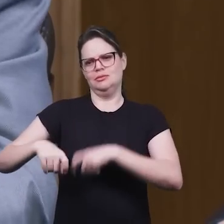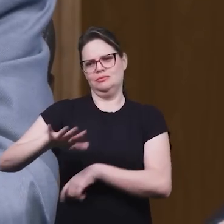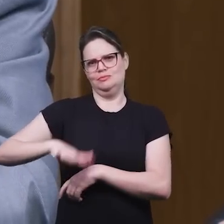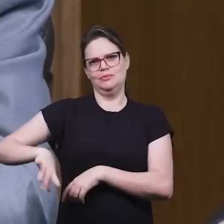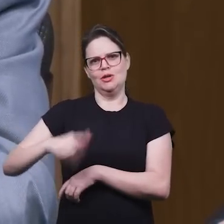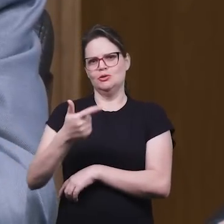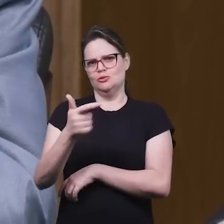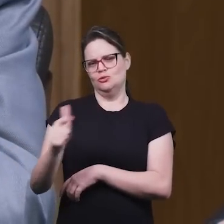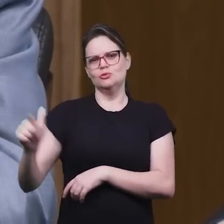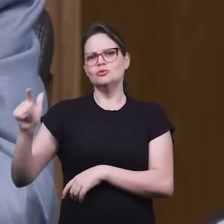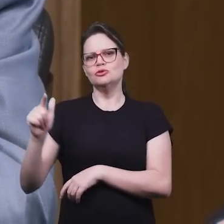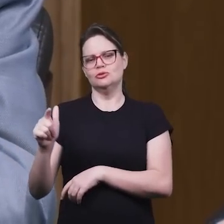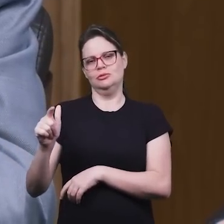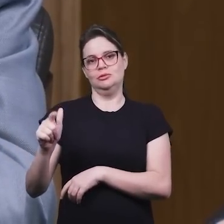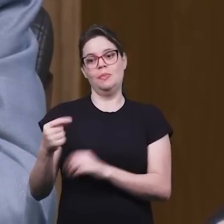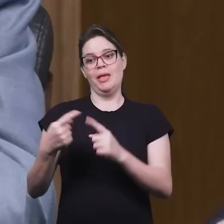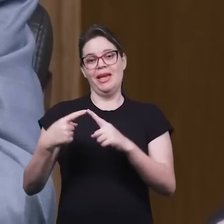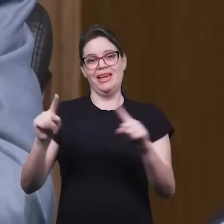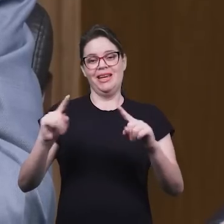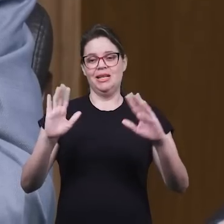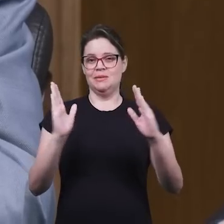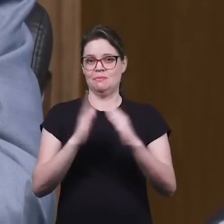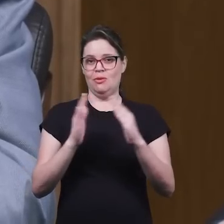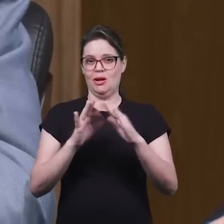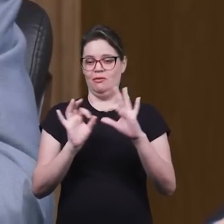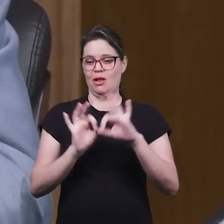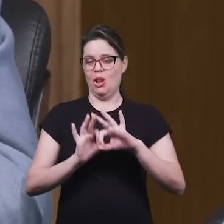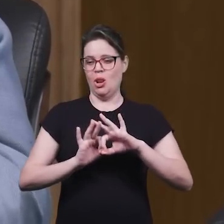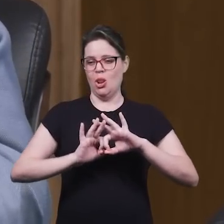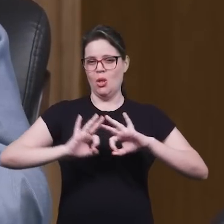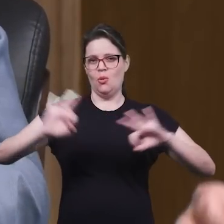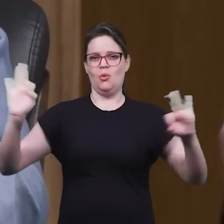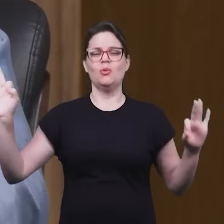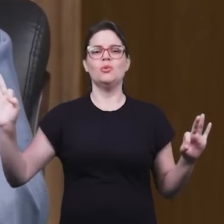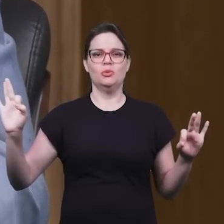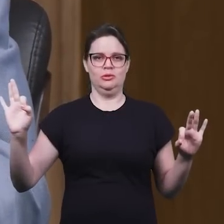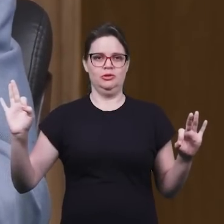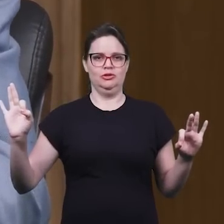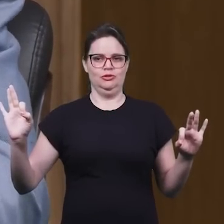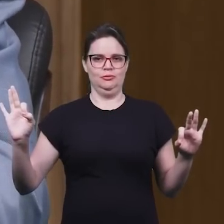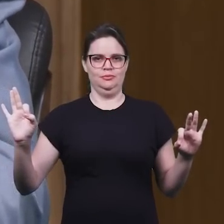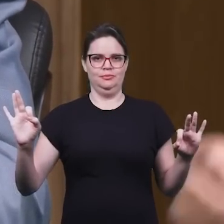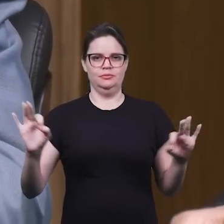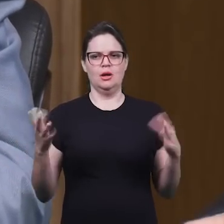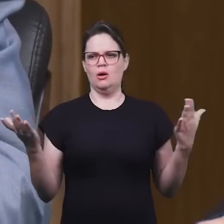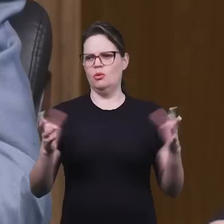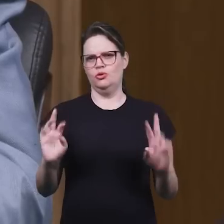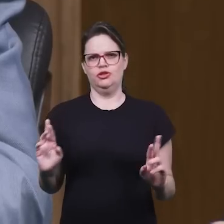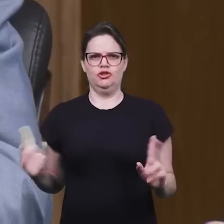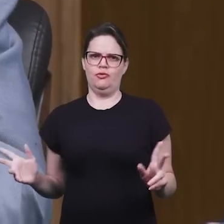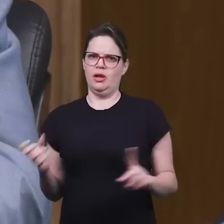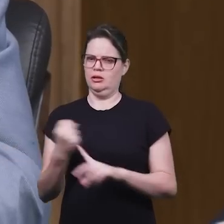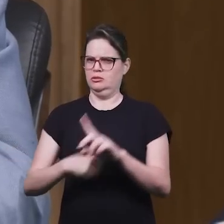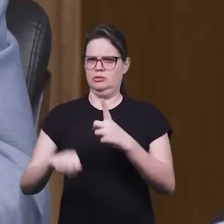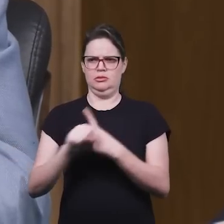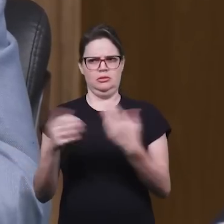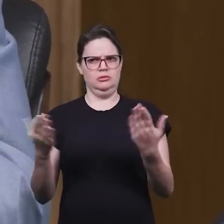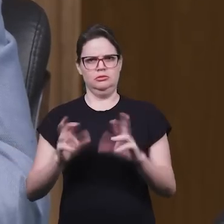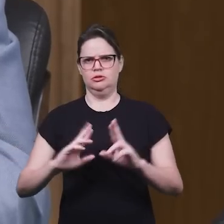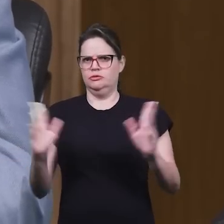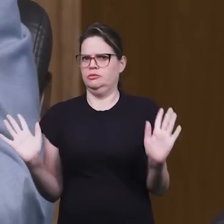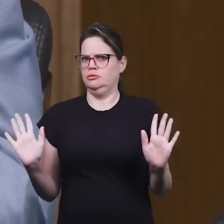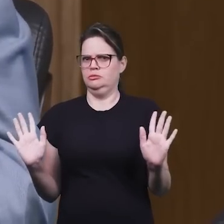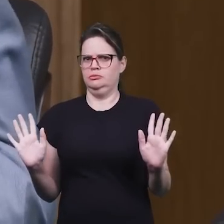E como eles moravam muito distantes dos outros, o que é diferente hoje, da sociedade